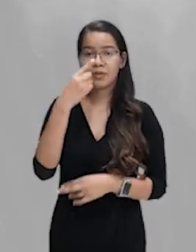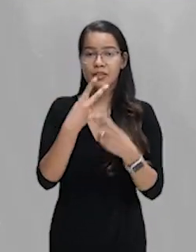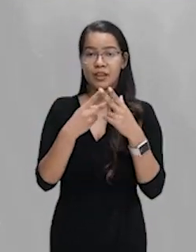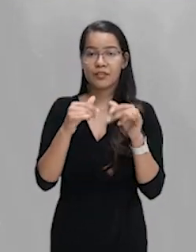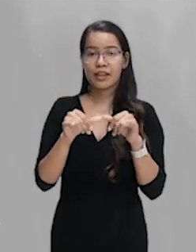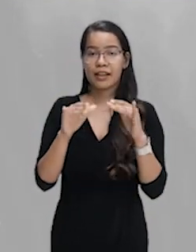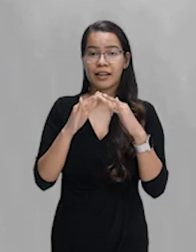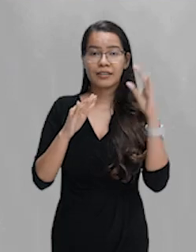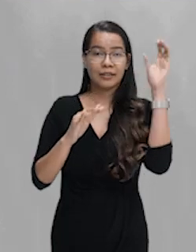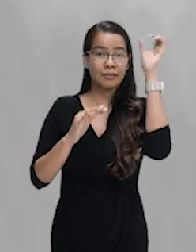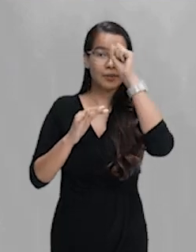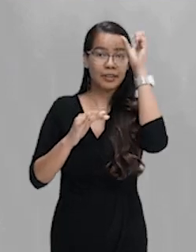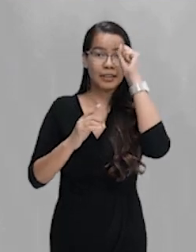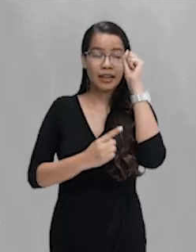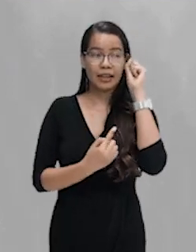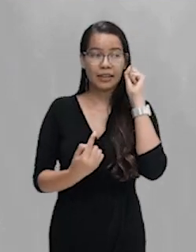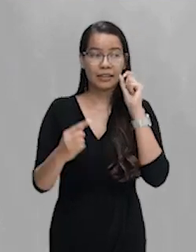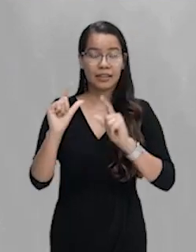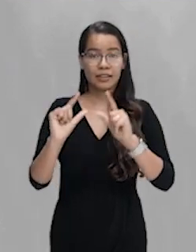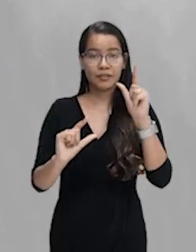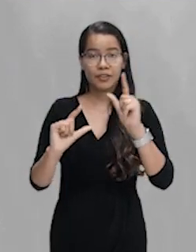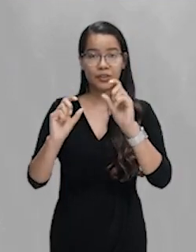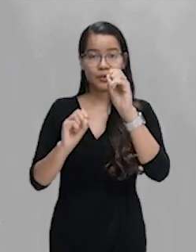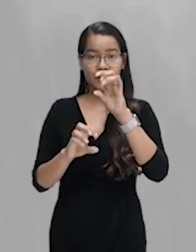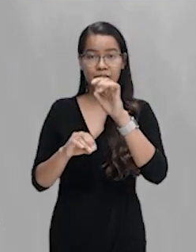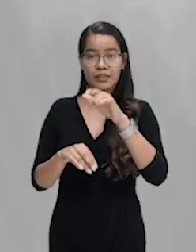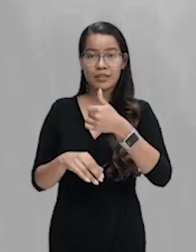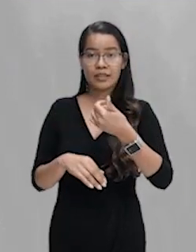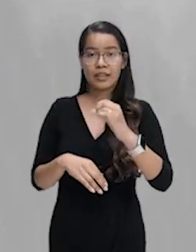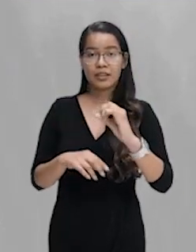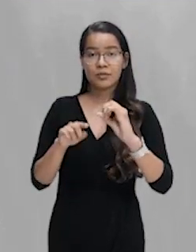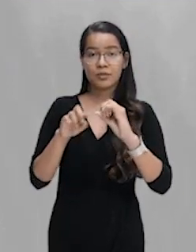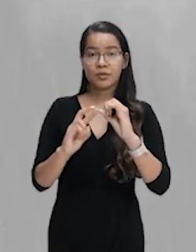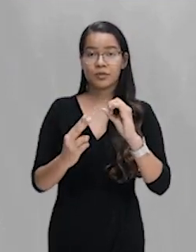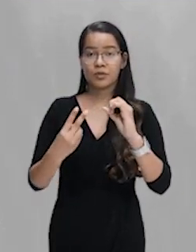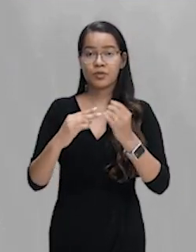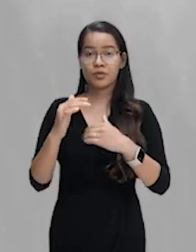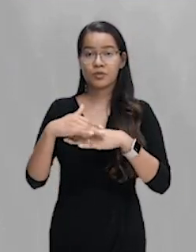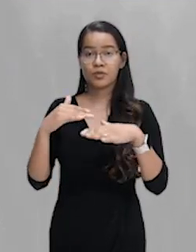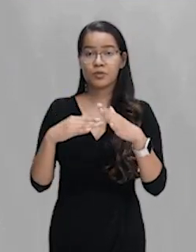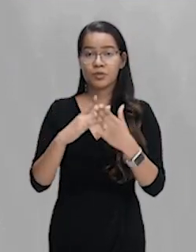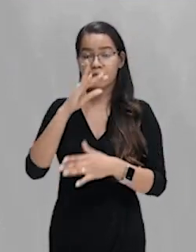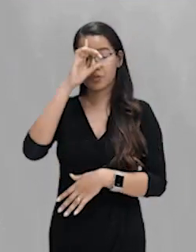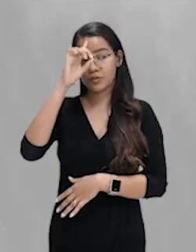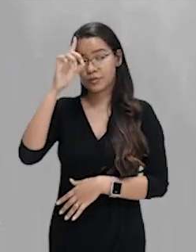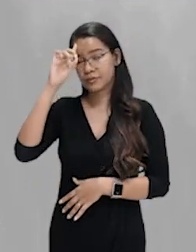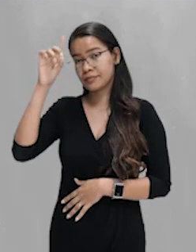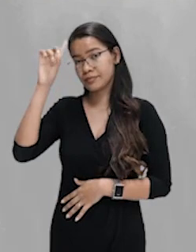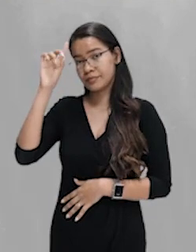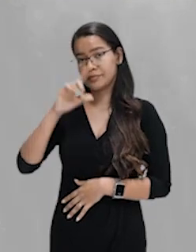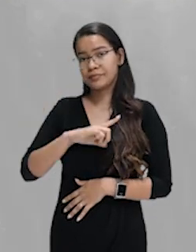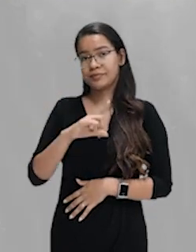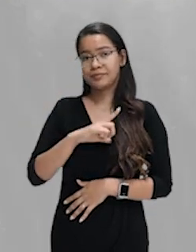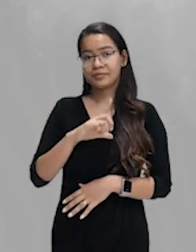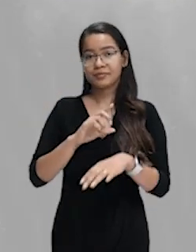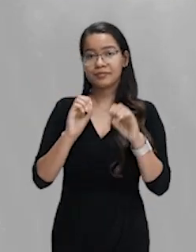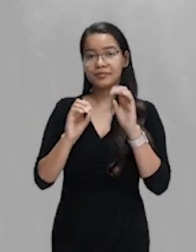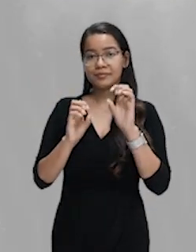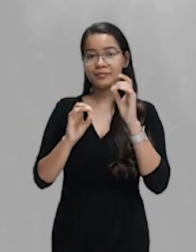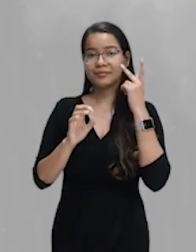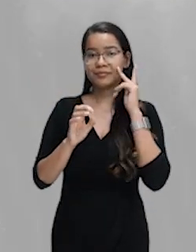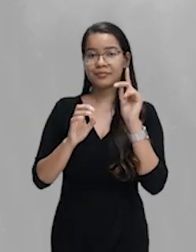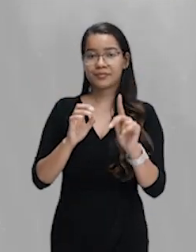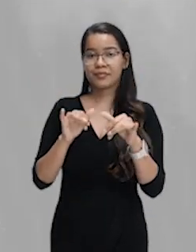Casa Aprendendo, aqui na TV Educação, canal 10.2, todo dia tem aula para você ficar aí de